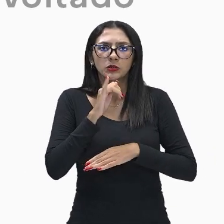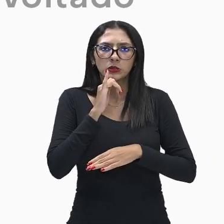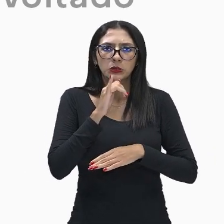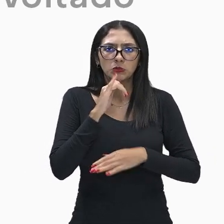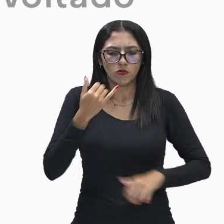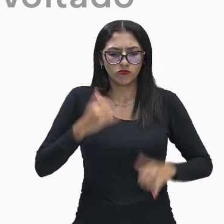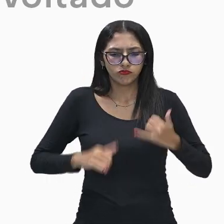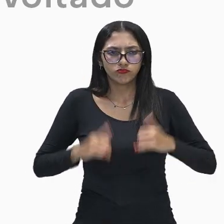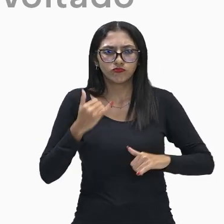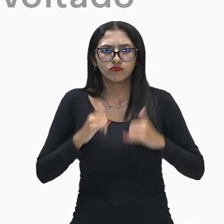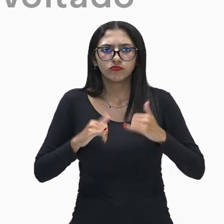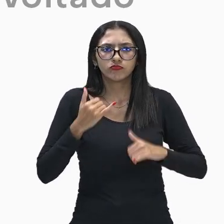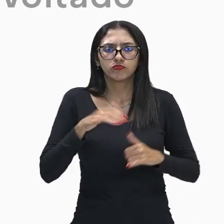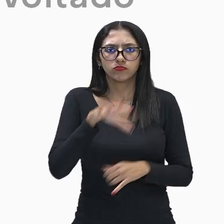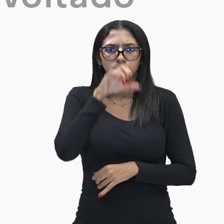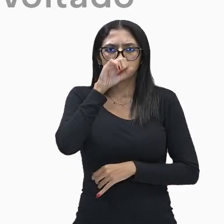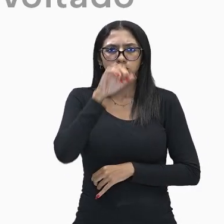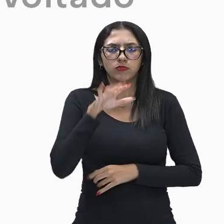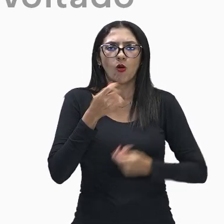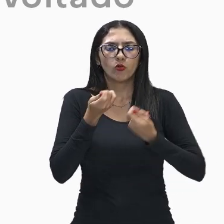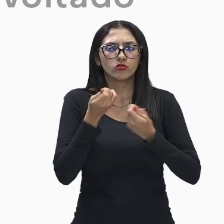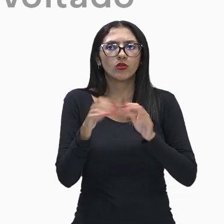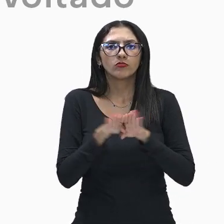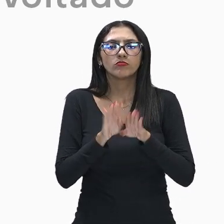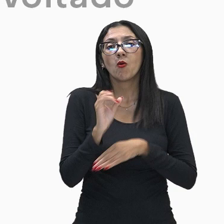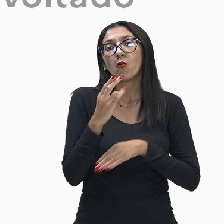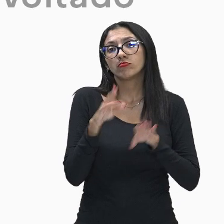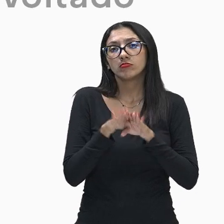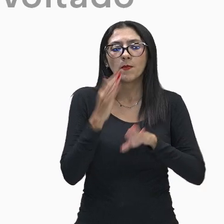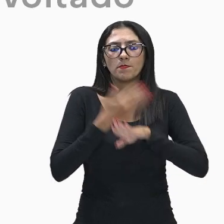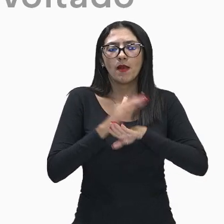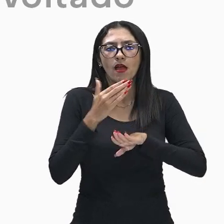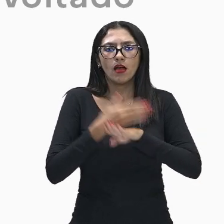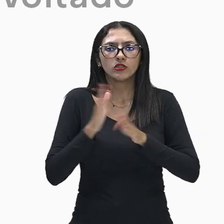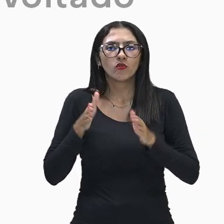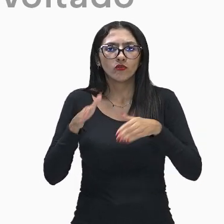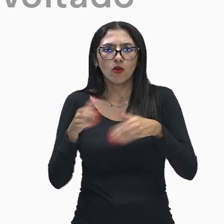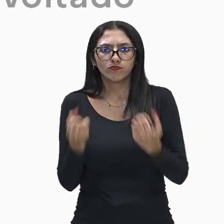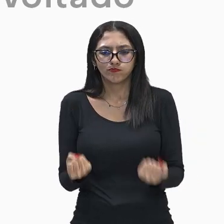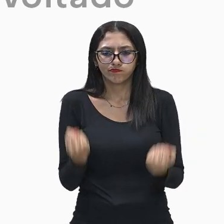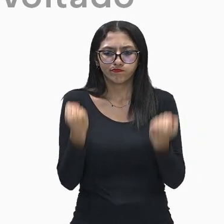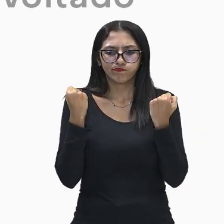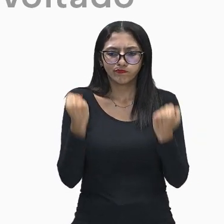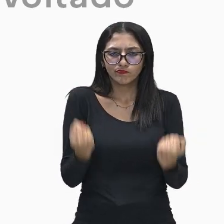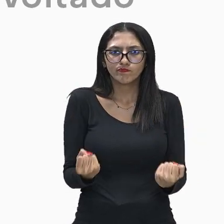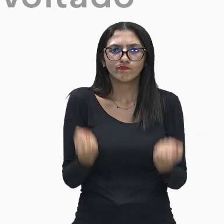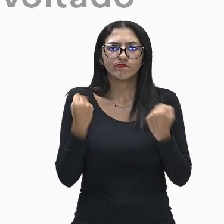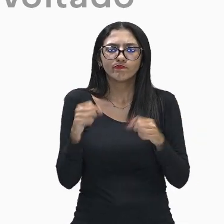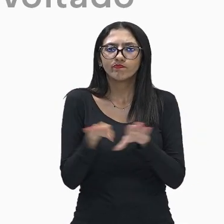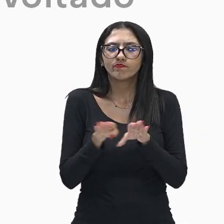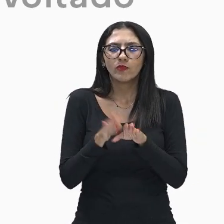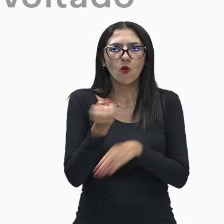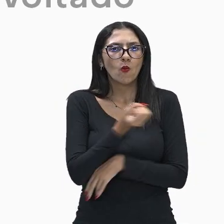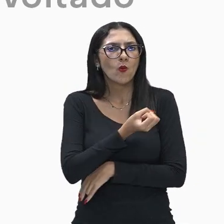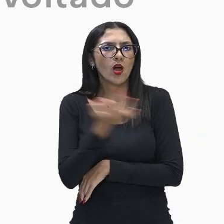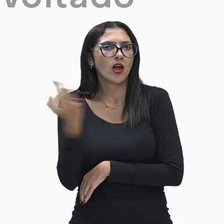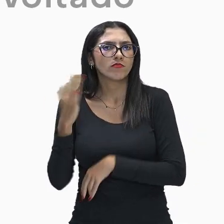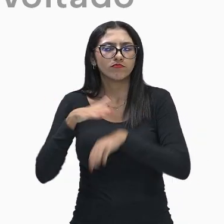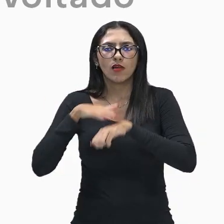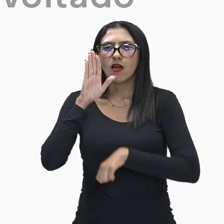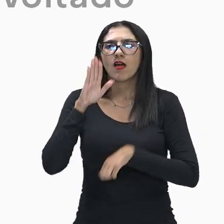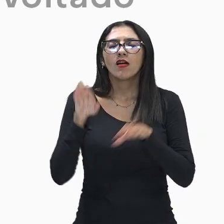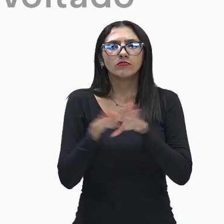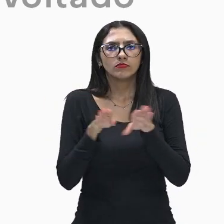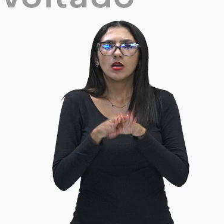melhor ou também um planejamento de musculação voltado aí paraas repetições mais altas que vão ajudar nesse processo de